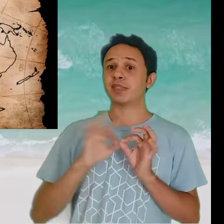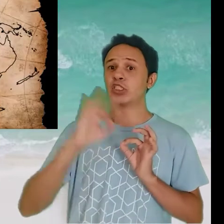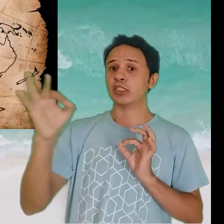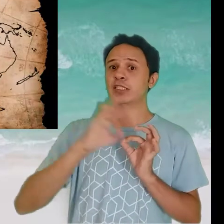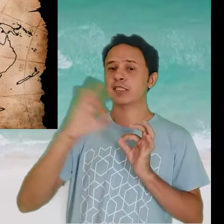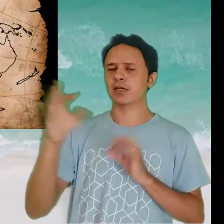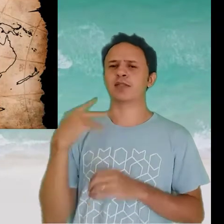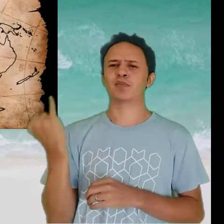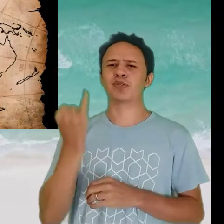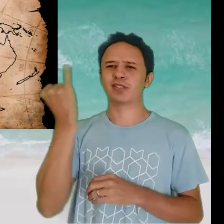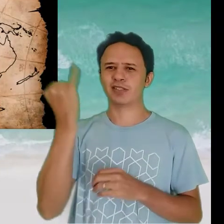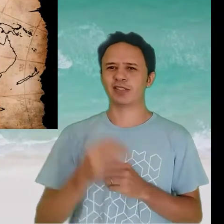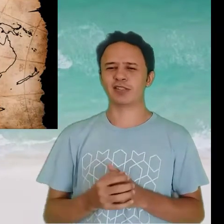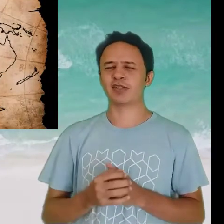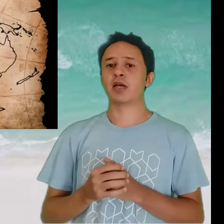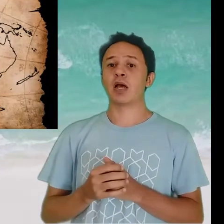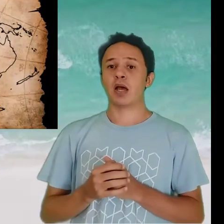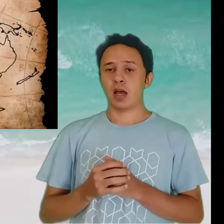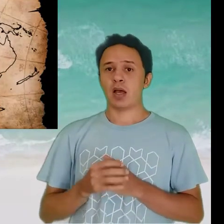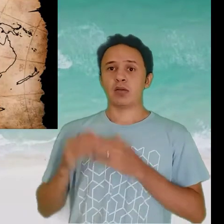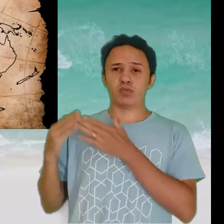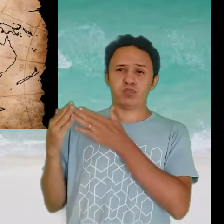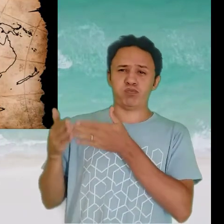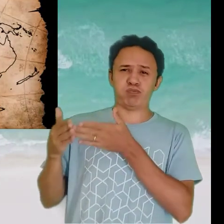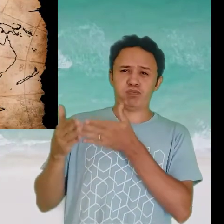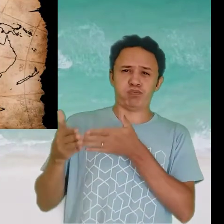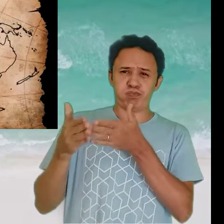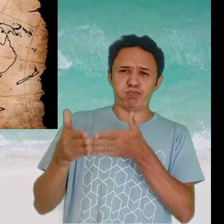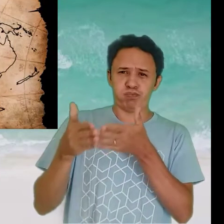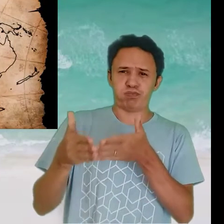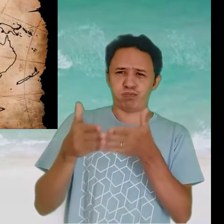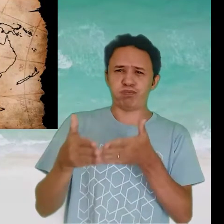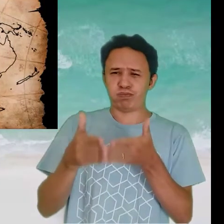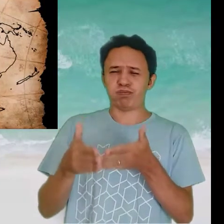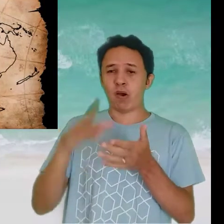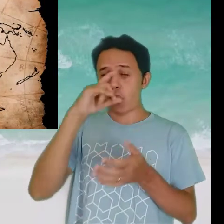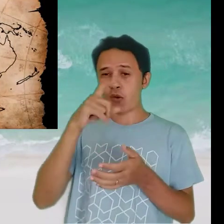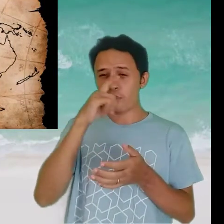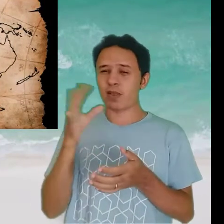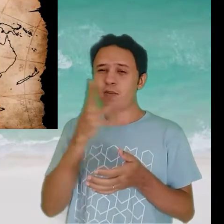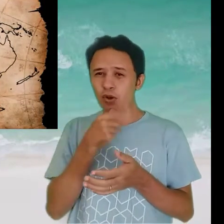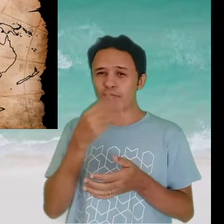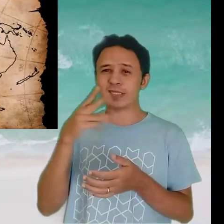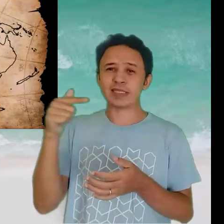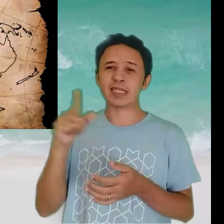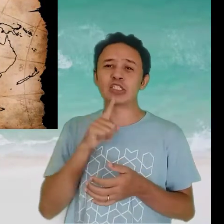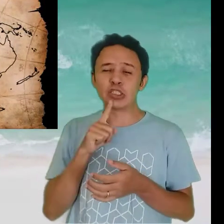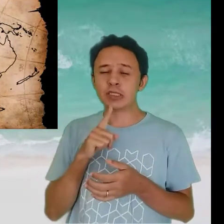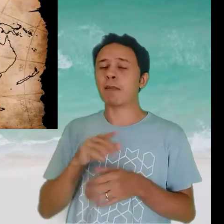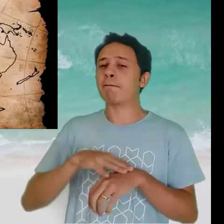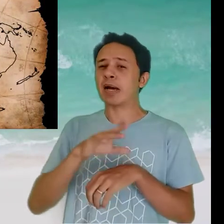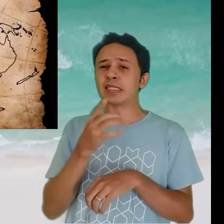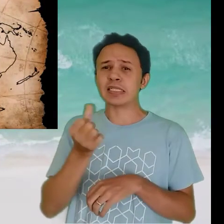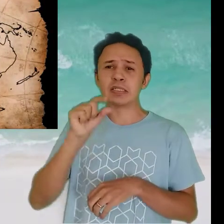Primeiro, vamos às distâncias. Elas são importantes. A travessia total de Colombo até as Bahamas durou 37 dias,